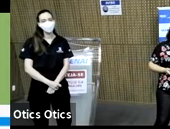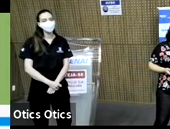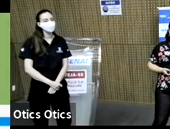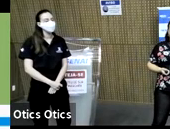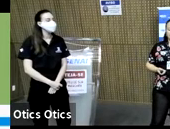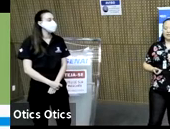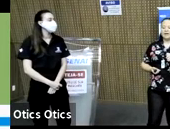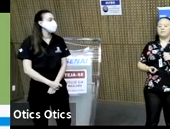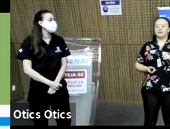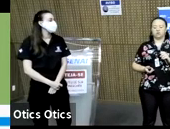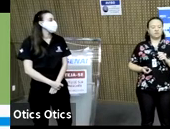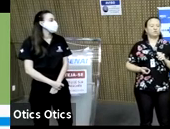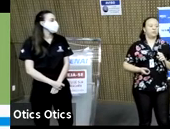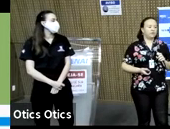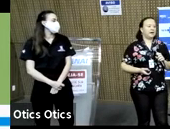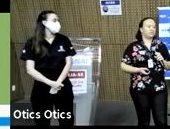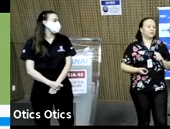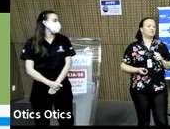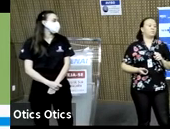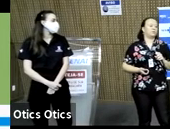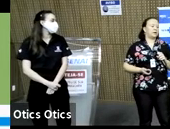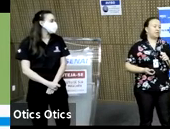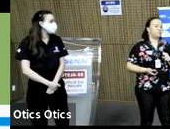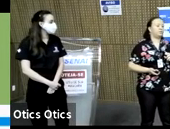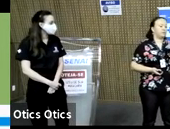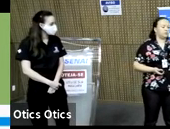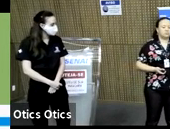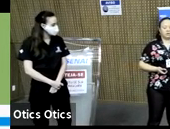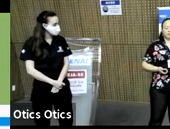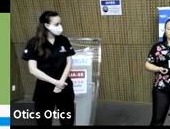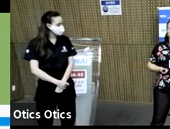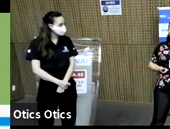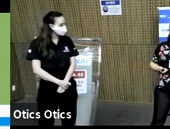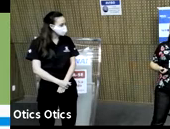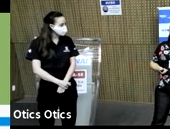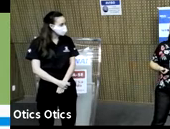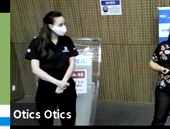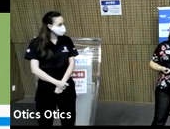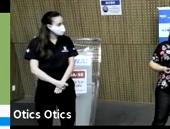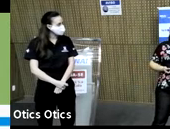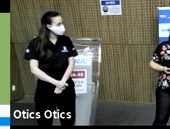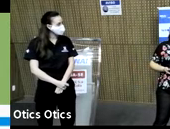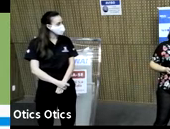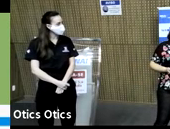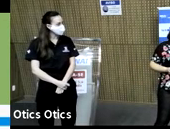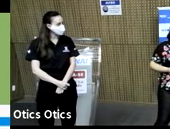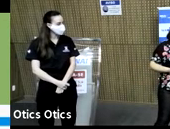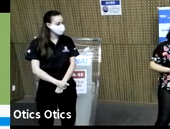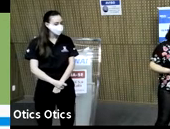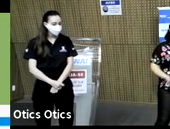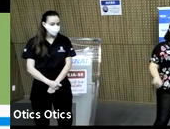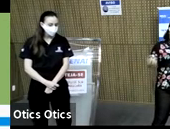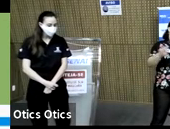foram realizadas sim, mas nós demos prioridade mesmo para o atendimento dentro da unidade de saúde. Até porque nós somos uma unidade de